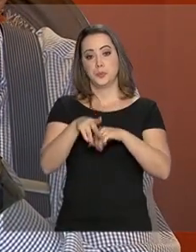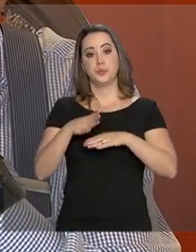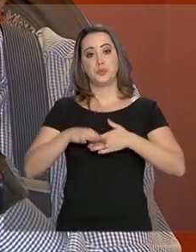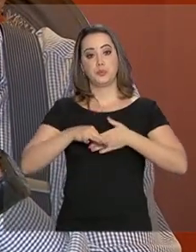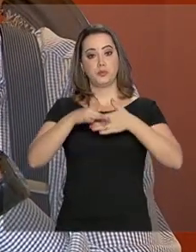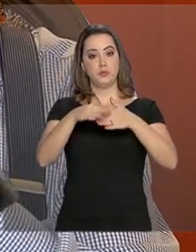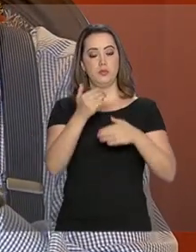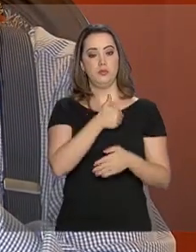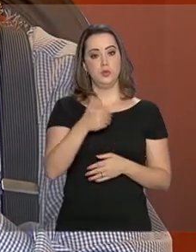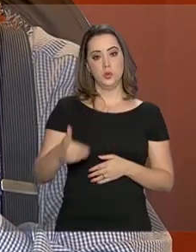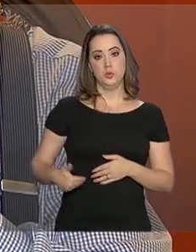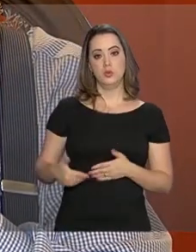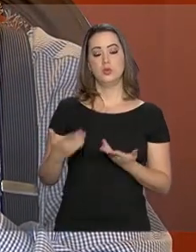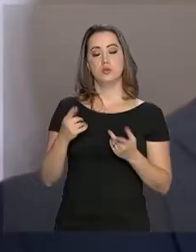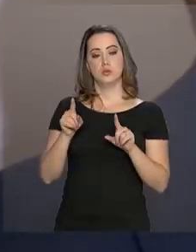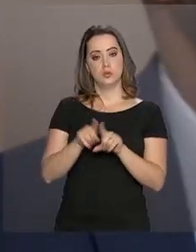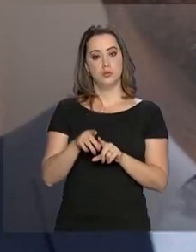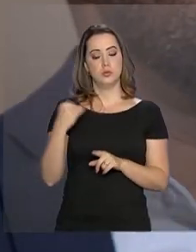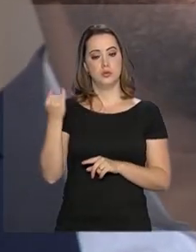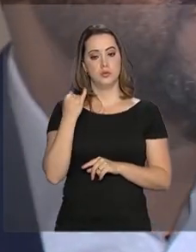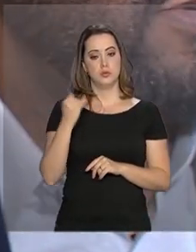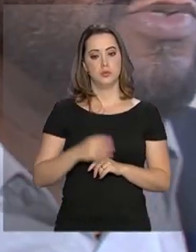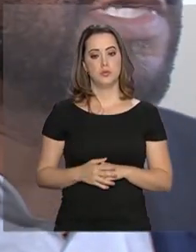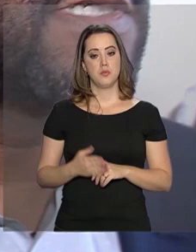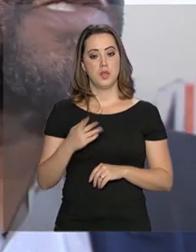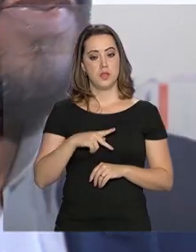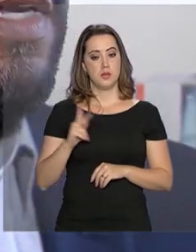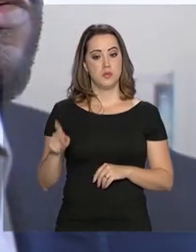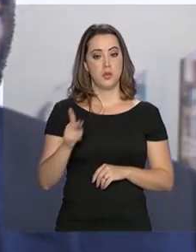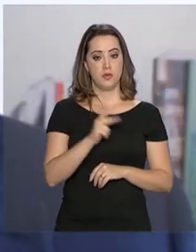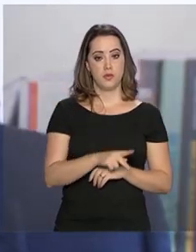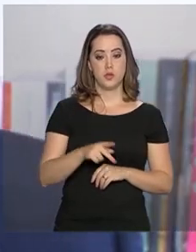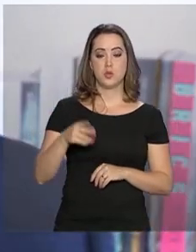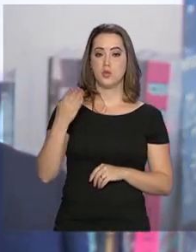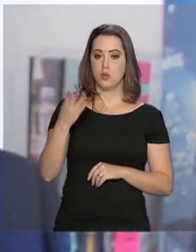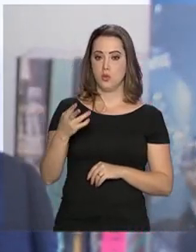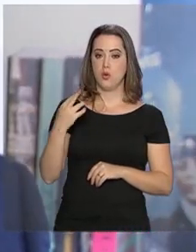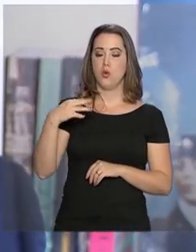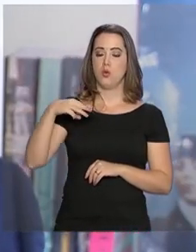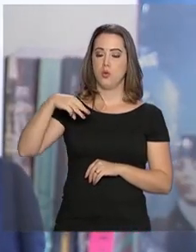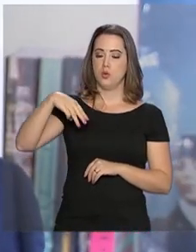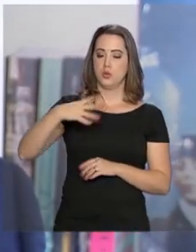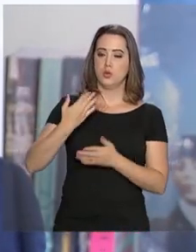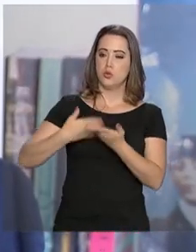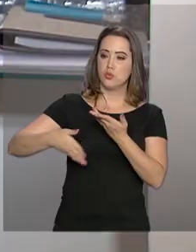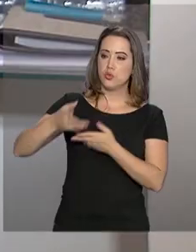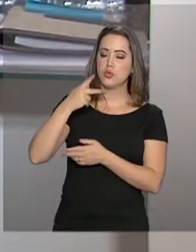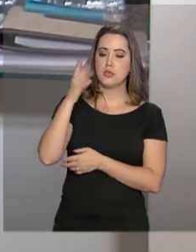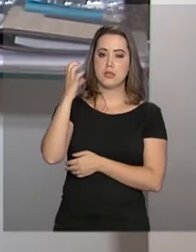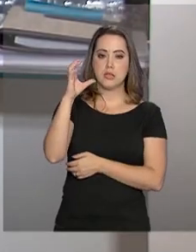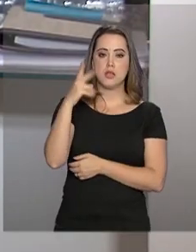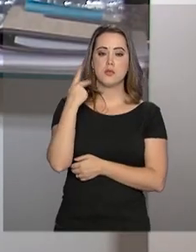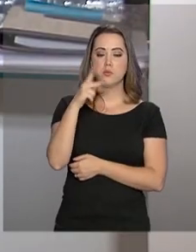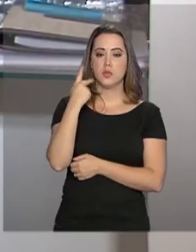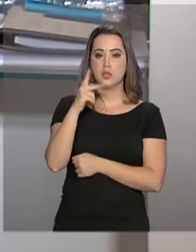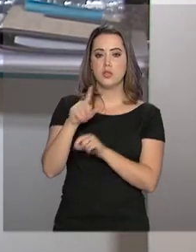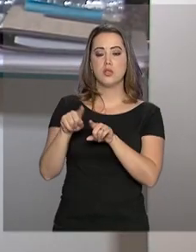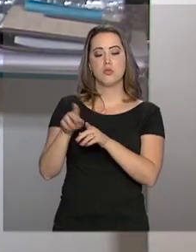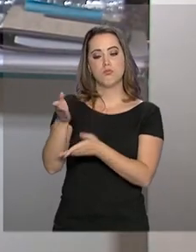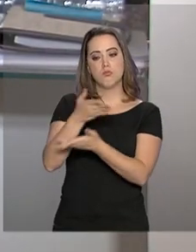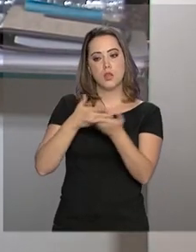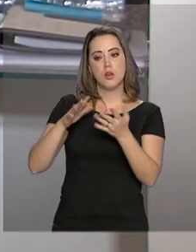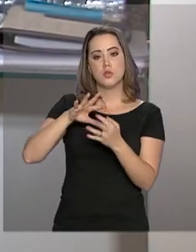governo e chefes de estado para este professor de relações internacionais e ciência política a participação do